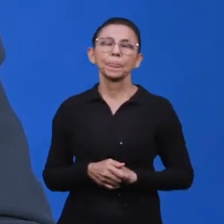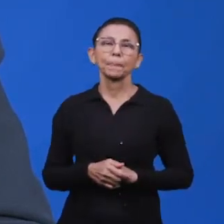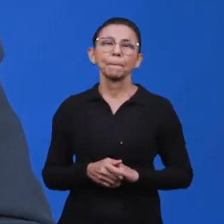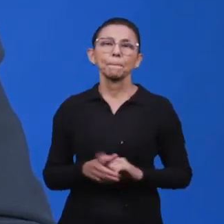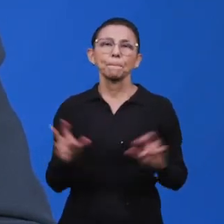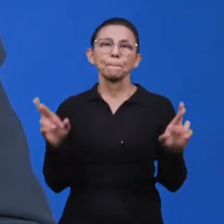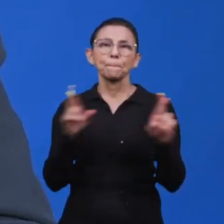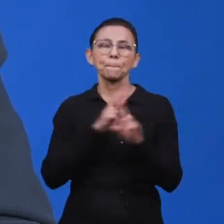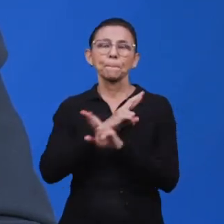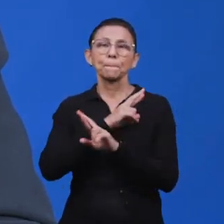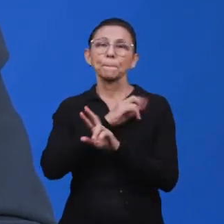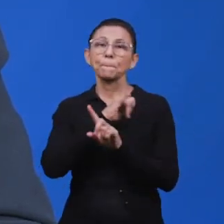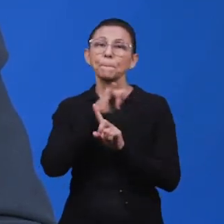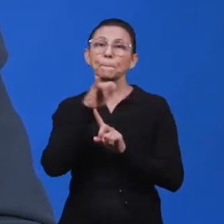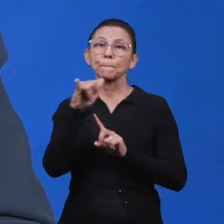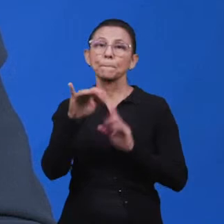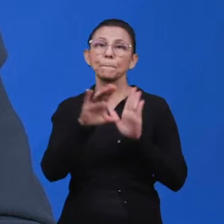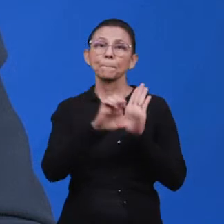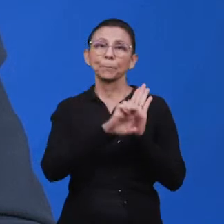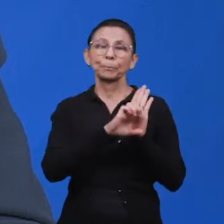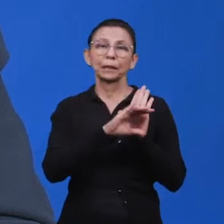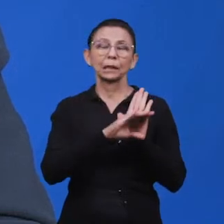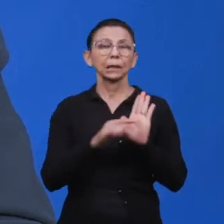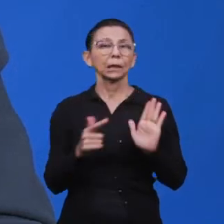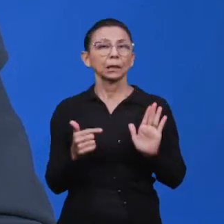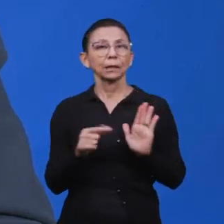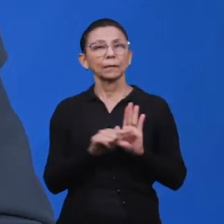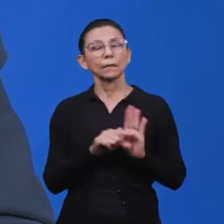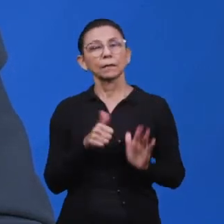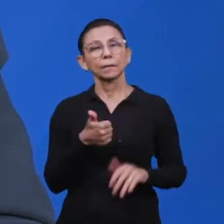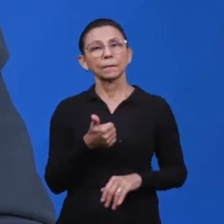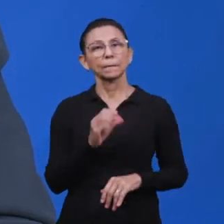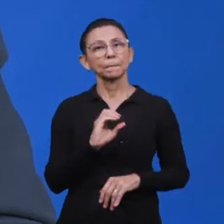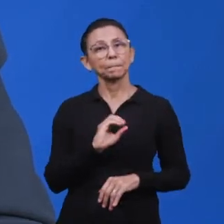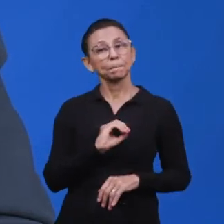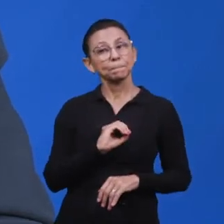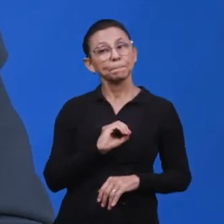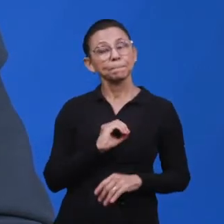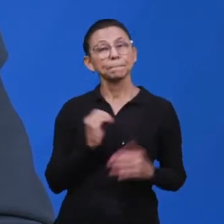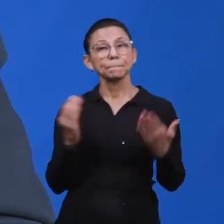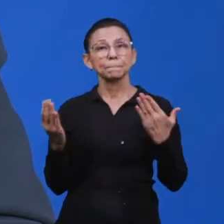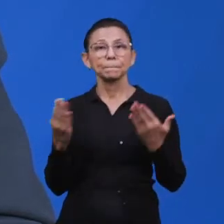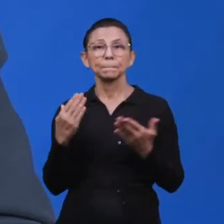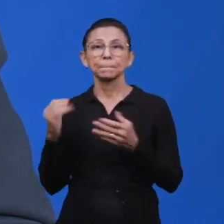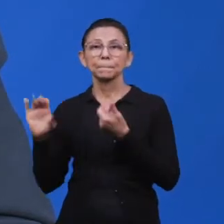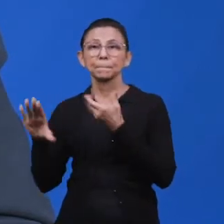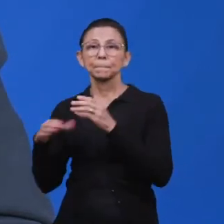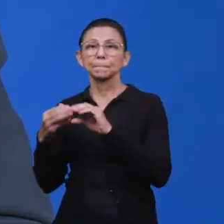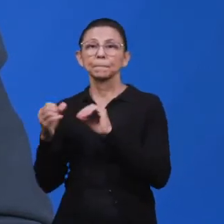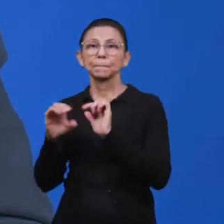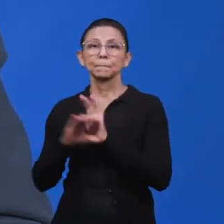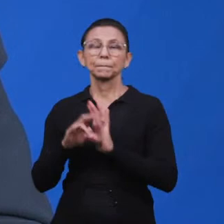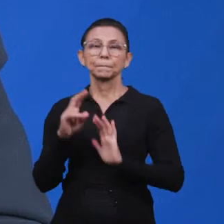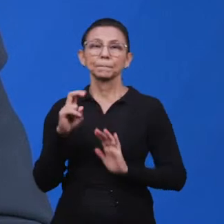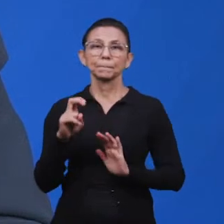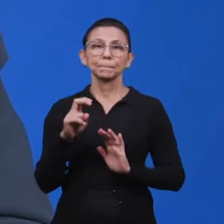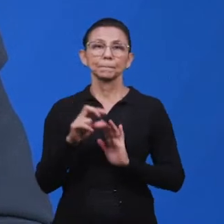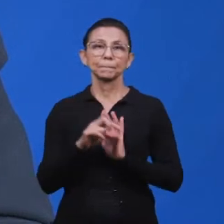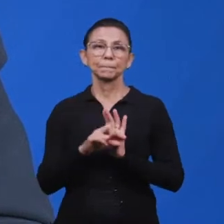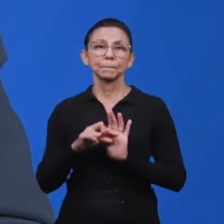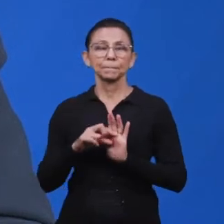relação profética de Êxodo capítulo 12, verso 10, com aquilo que está em Cantares capítulo